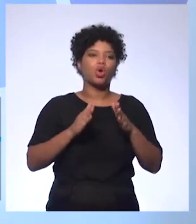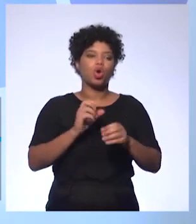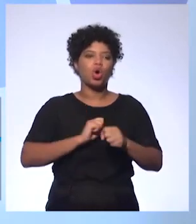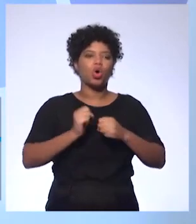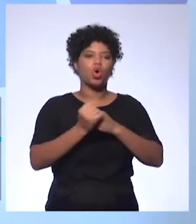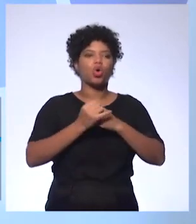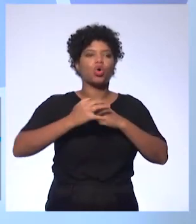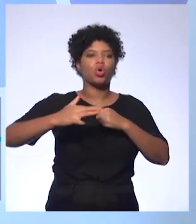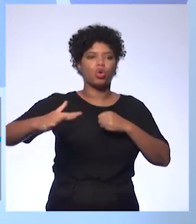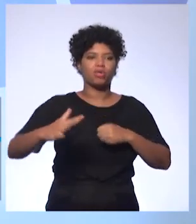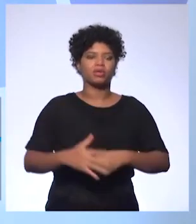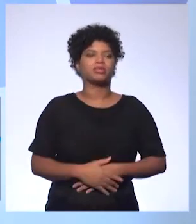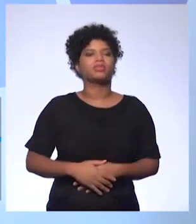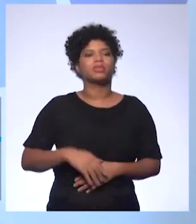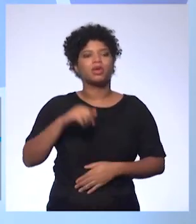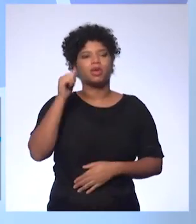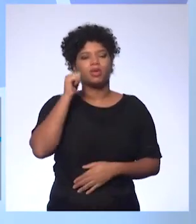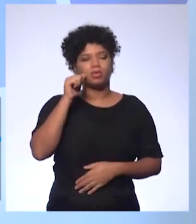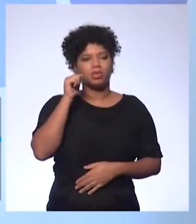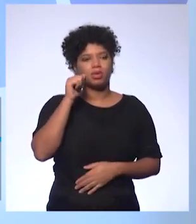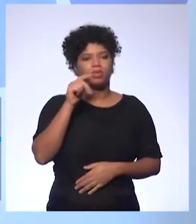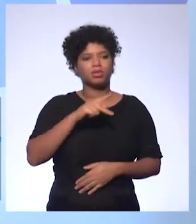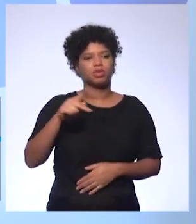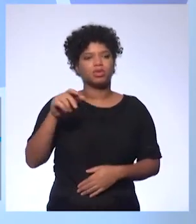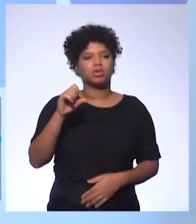né? A professora Sara